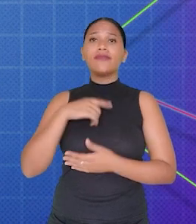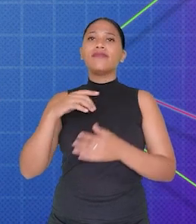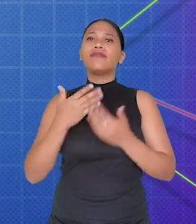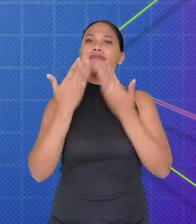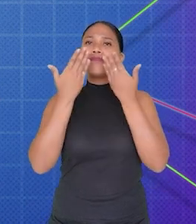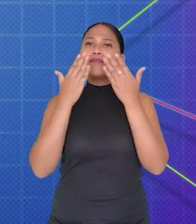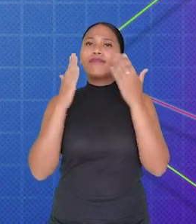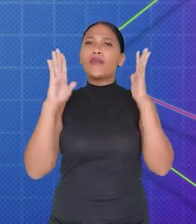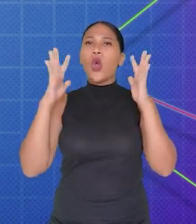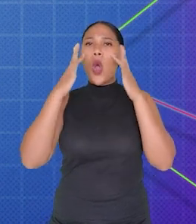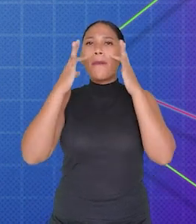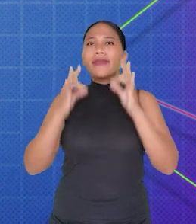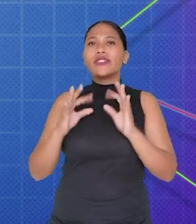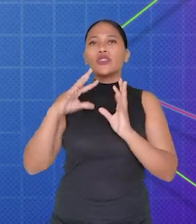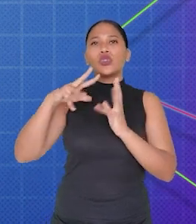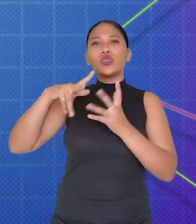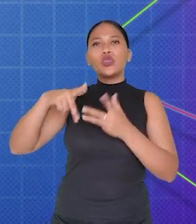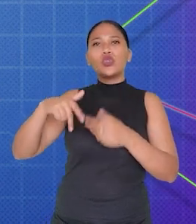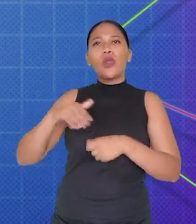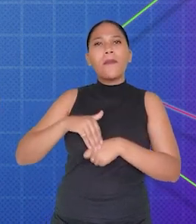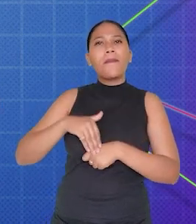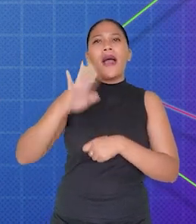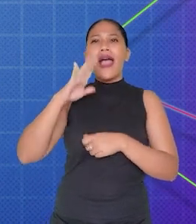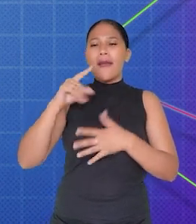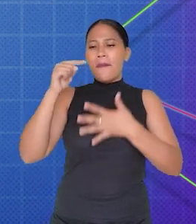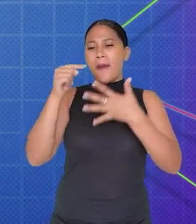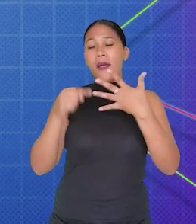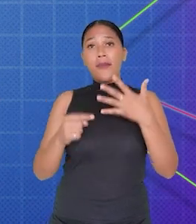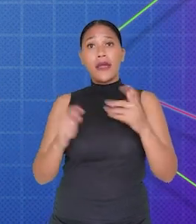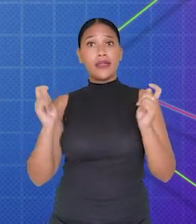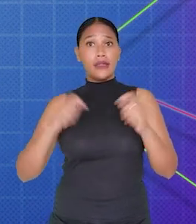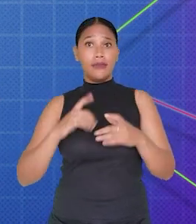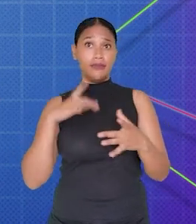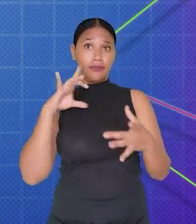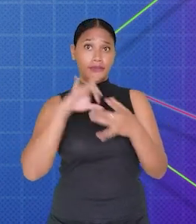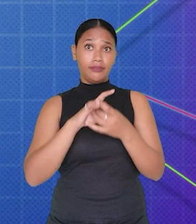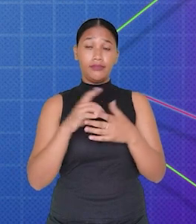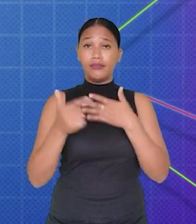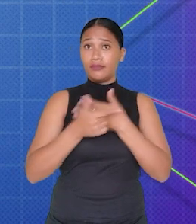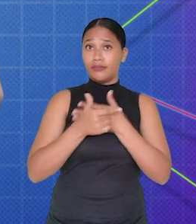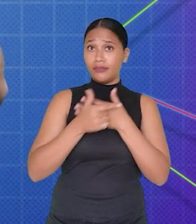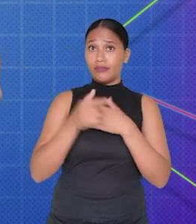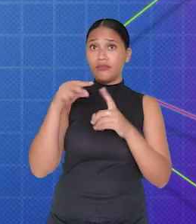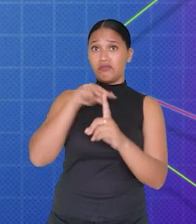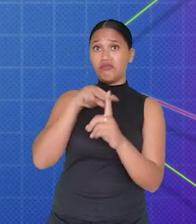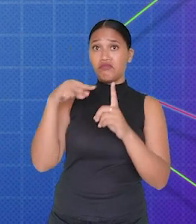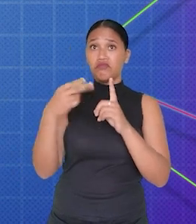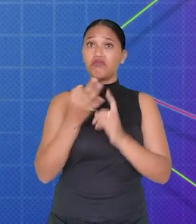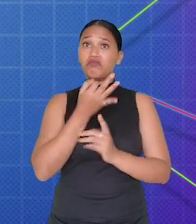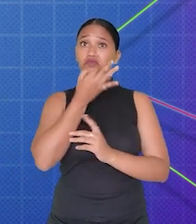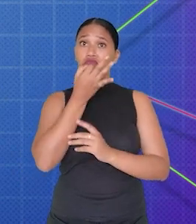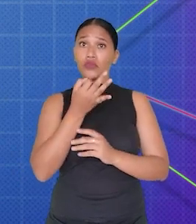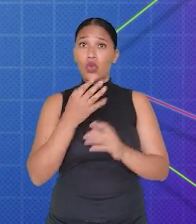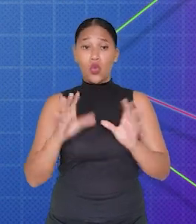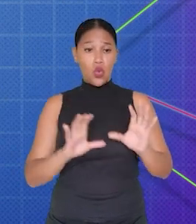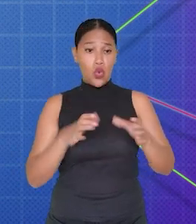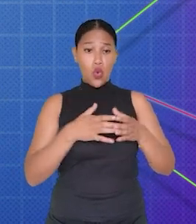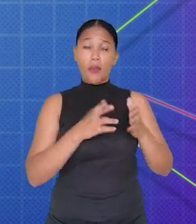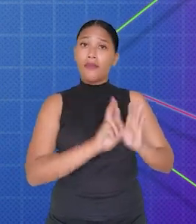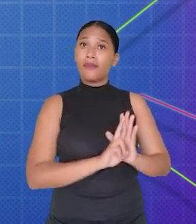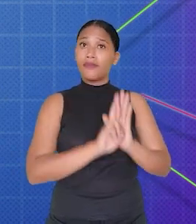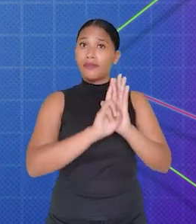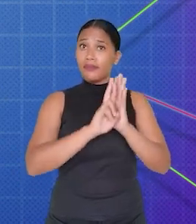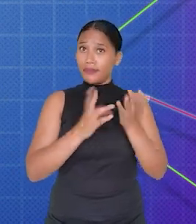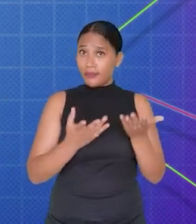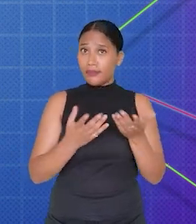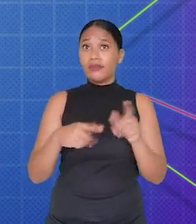nossa compreensão do mundo e criar histórias mais ricas e diversas. Isso pode envolver a inclusão de personagens e perspectivas de grupos subrepresentados,